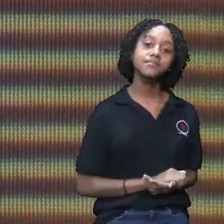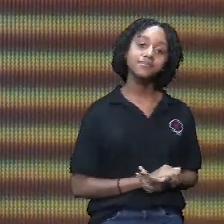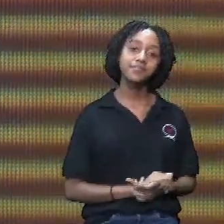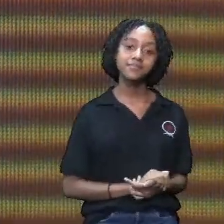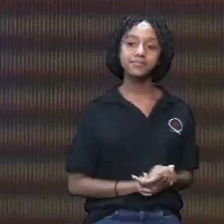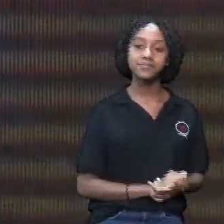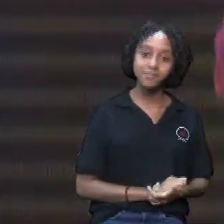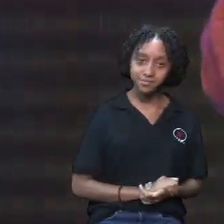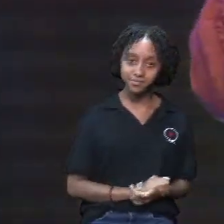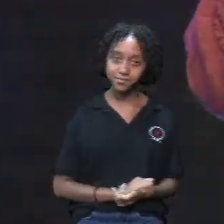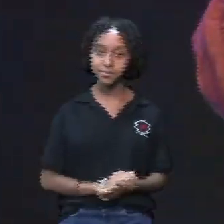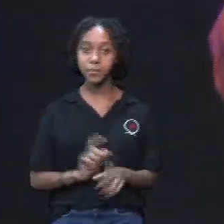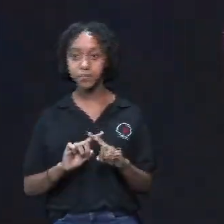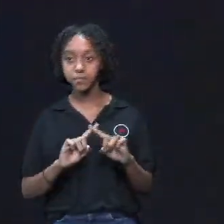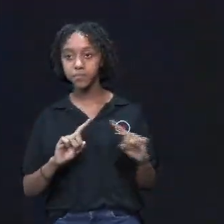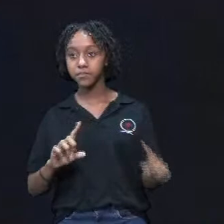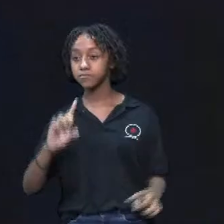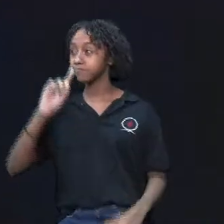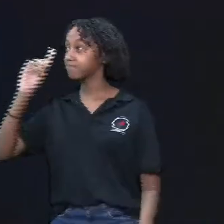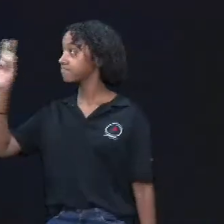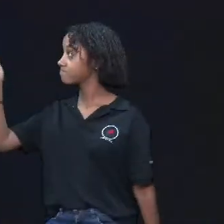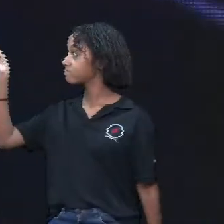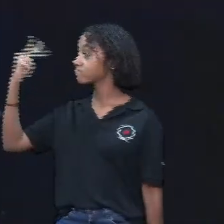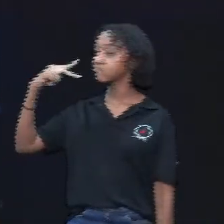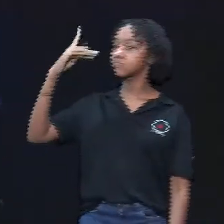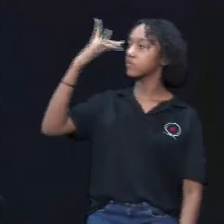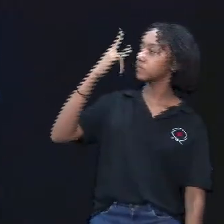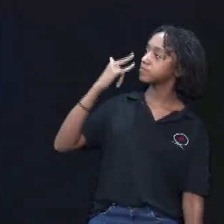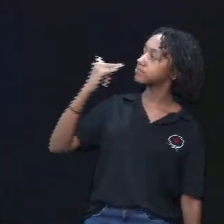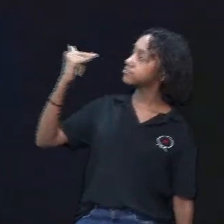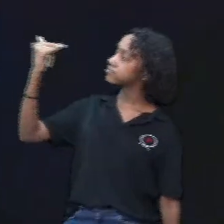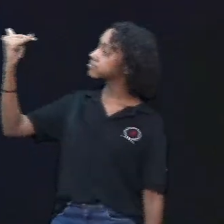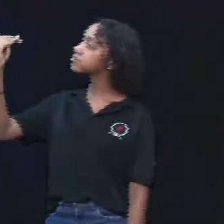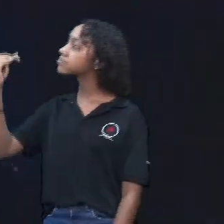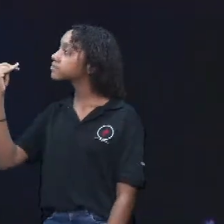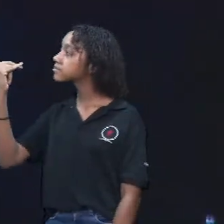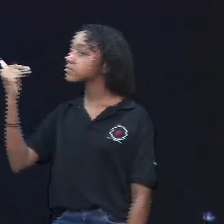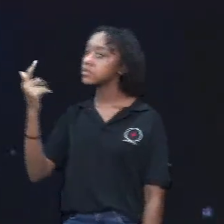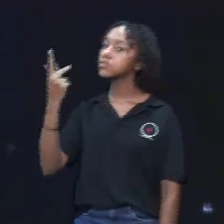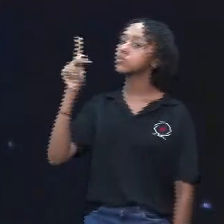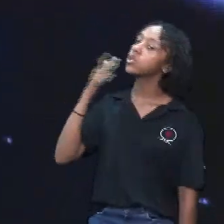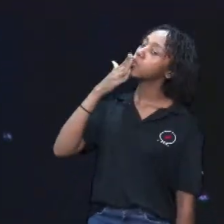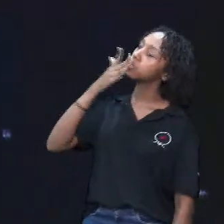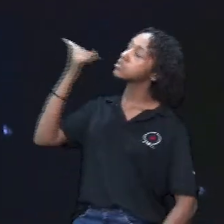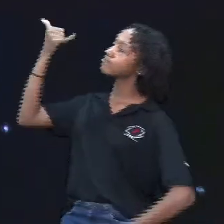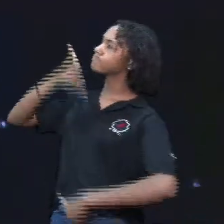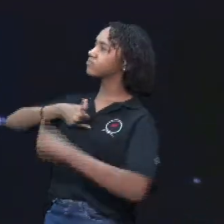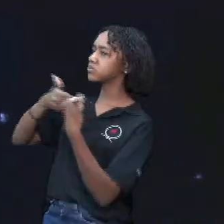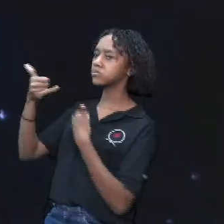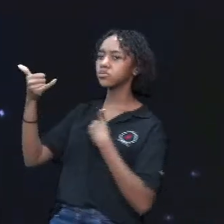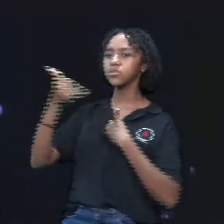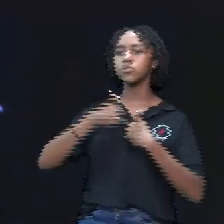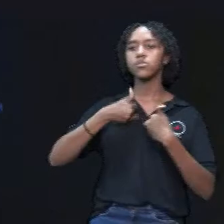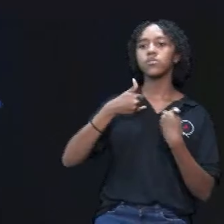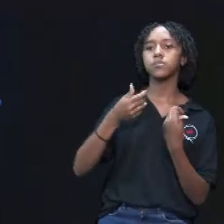mas o teu olhar me atraiu, tua doce voz me fez.